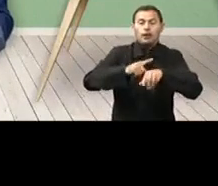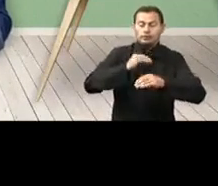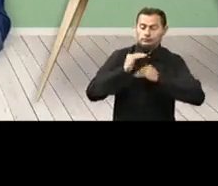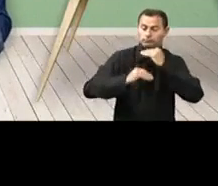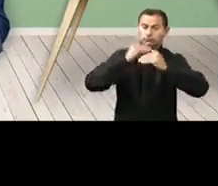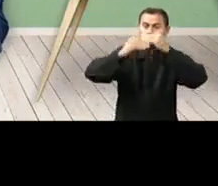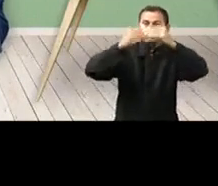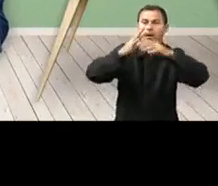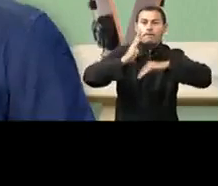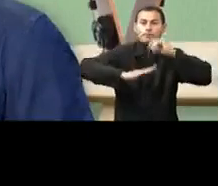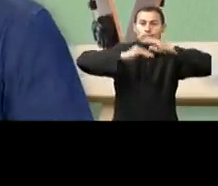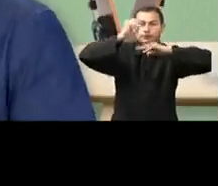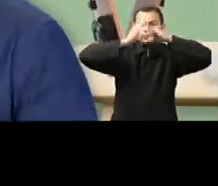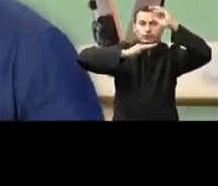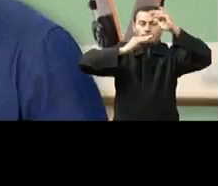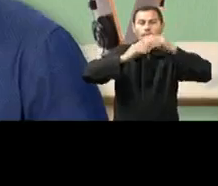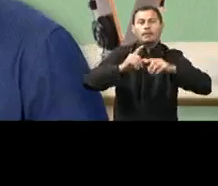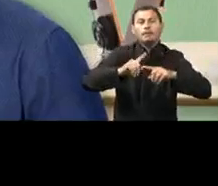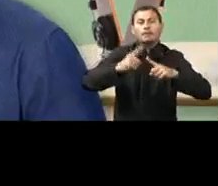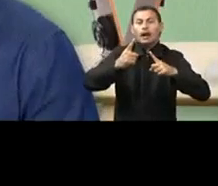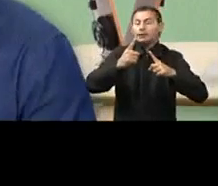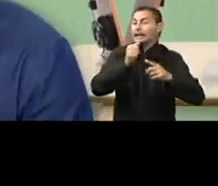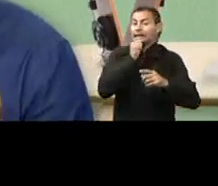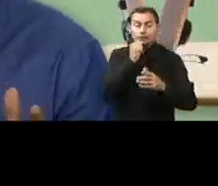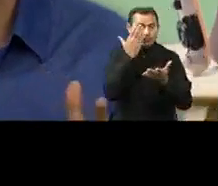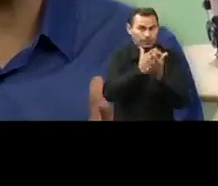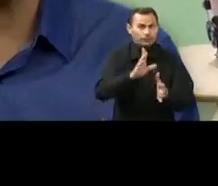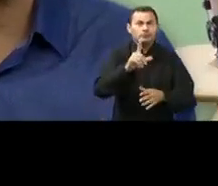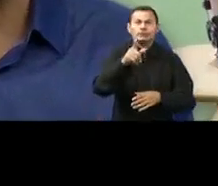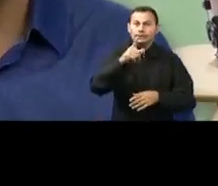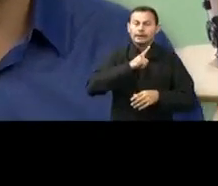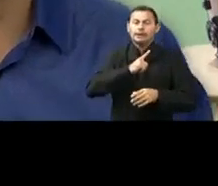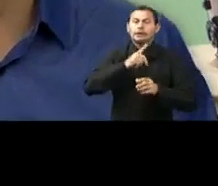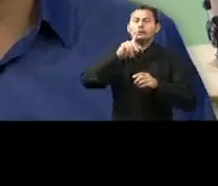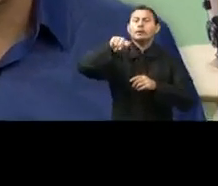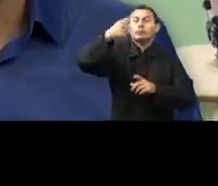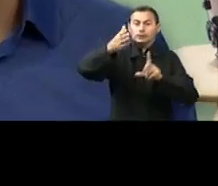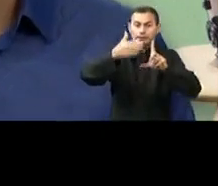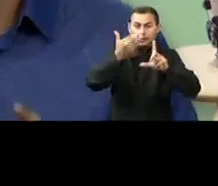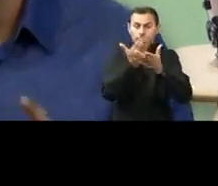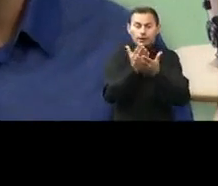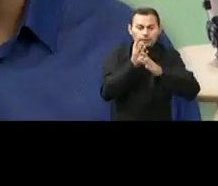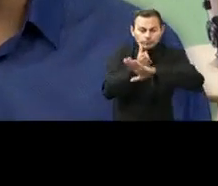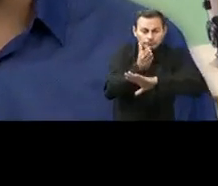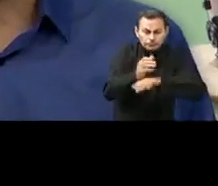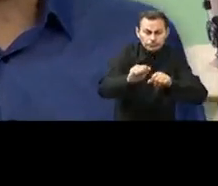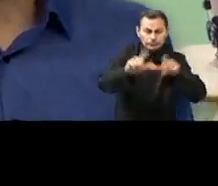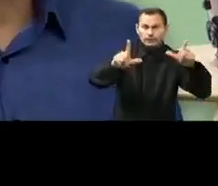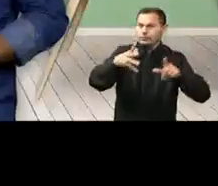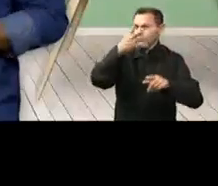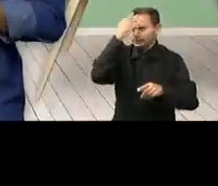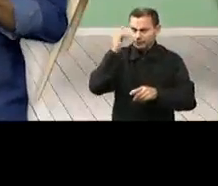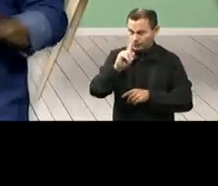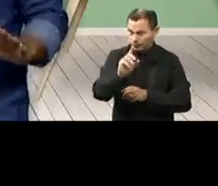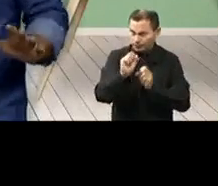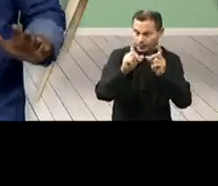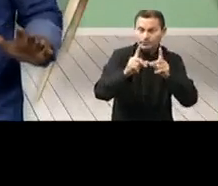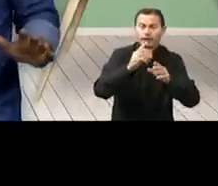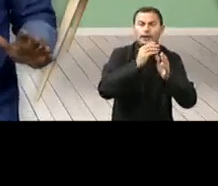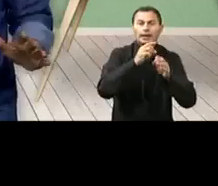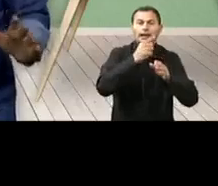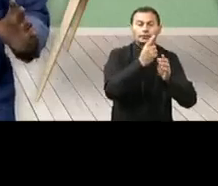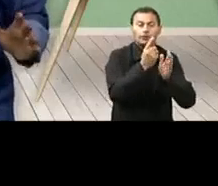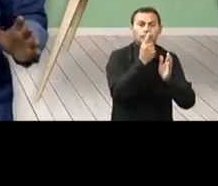sucesso profissional. Mas não acabou, você ainda tem a sua pós-aula para acessar, não vai esquecer, hein? Cada parte